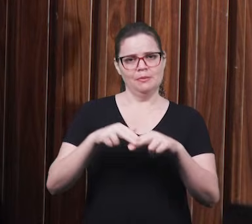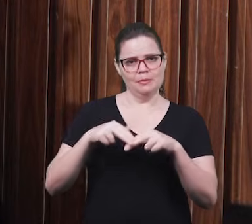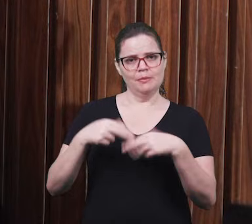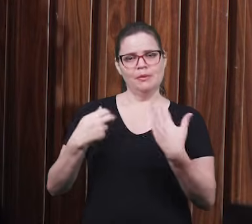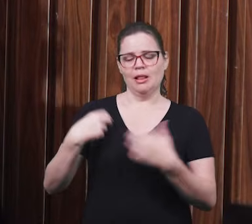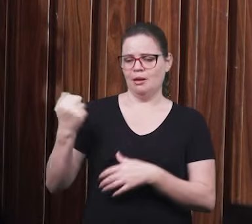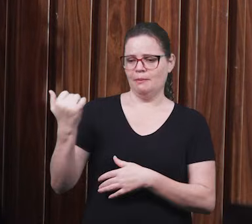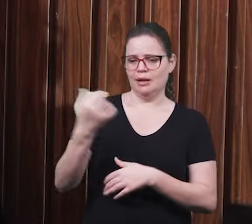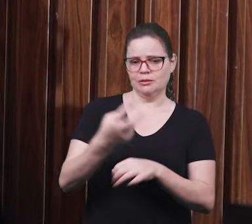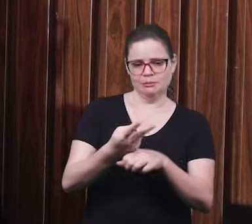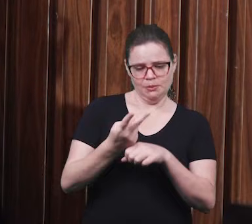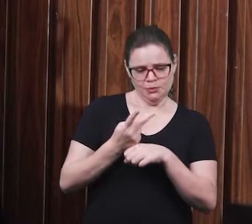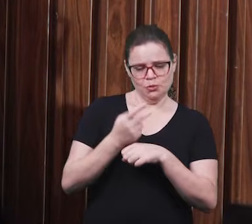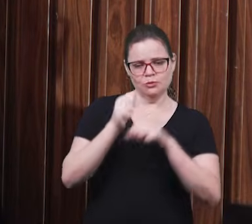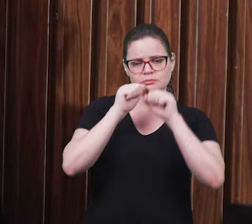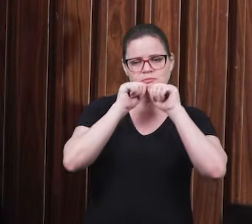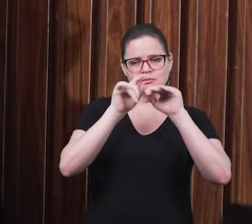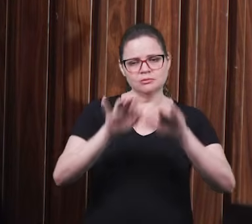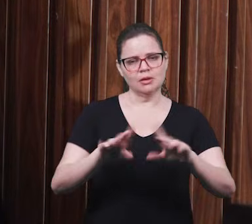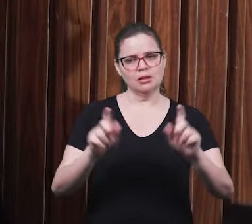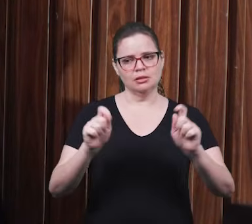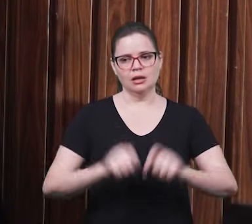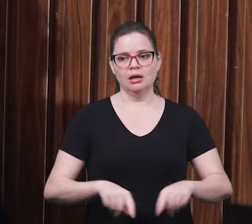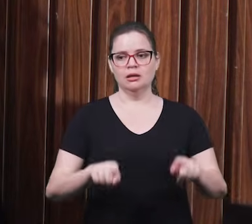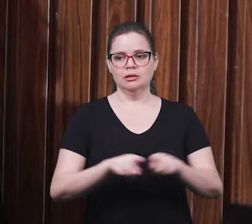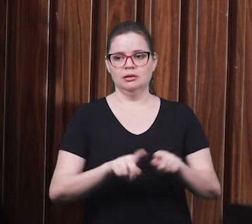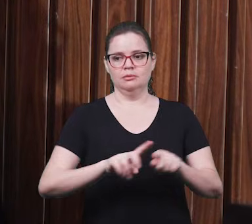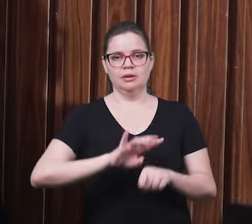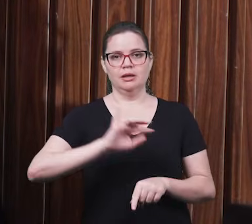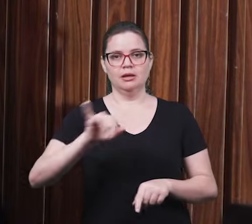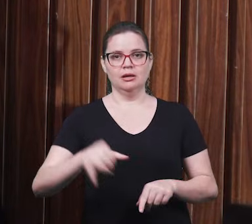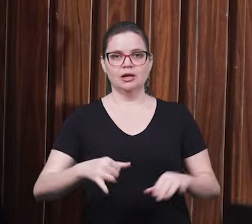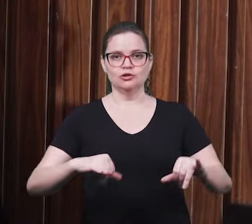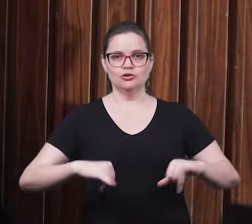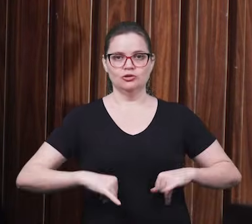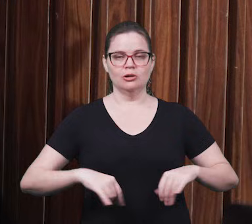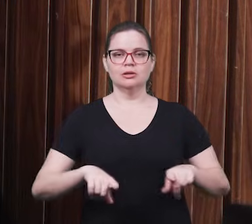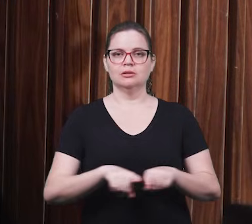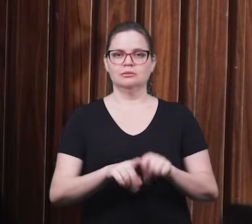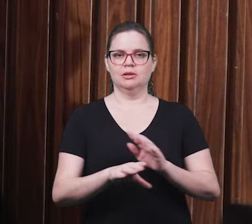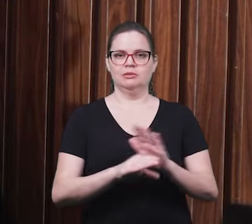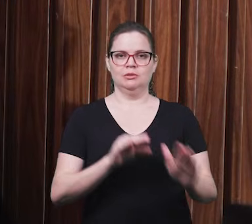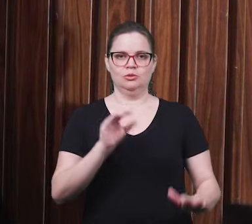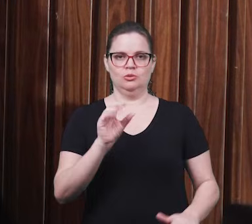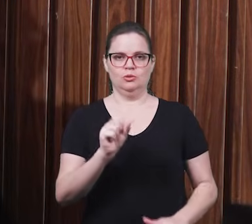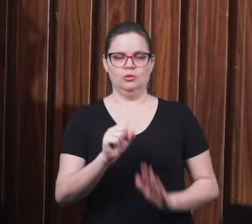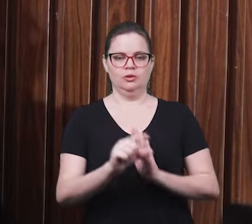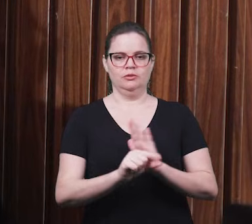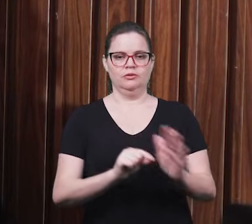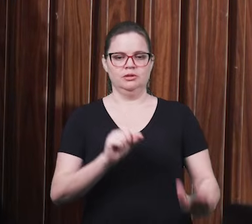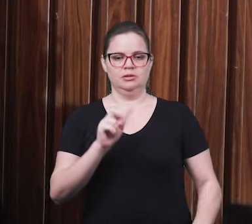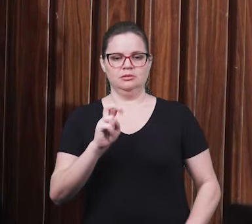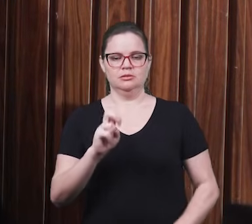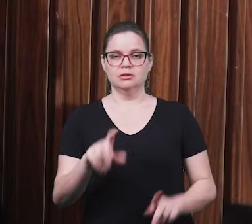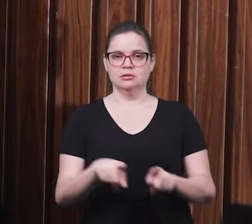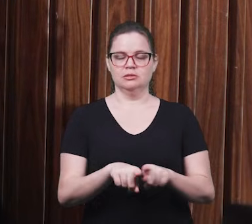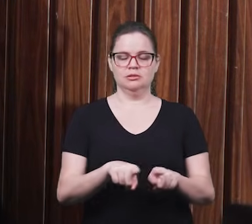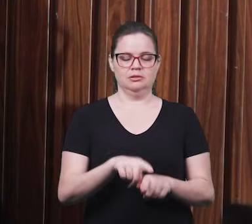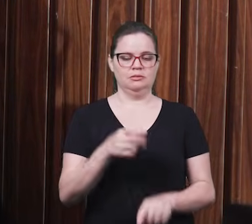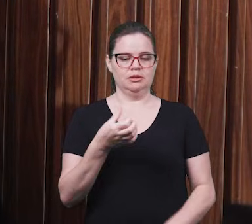A Jó também foi dado um conselho que se refere à madrugada. Em Jó 8, 5 e 6,